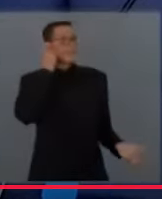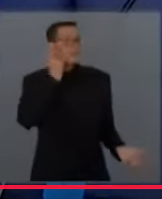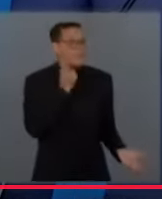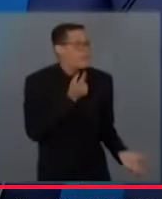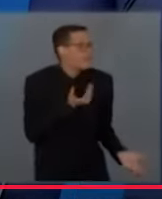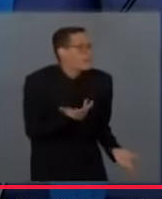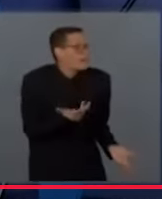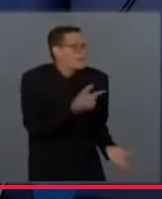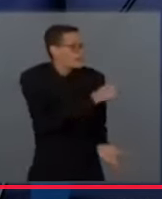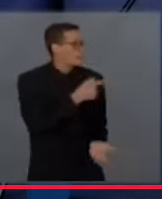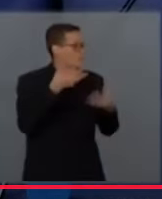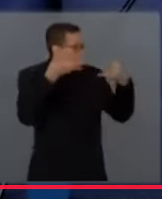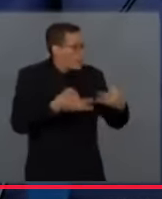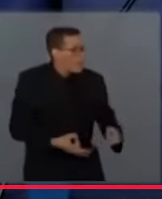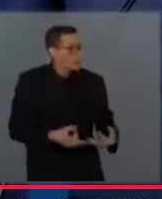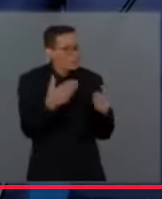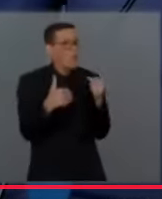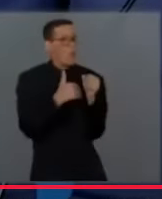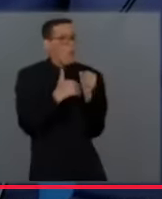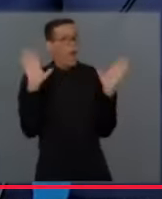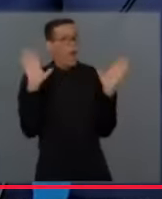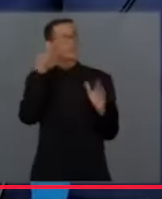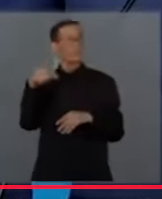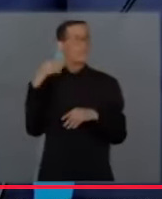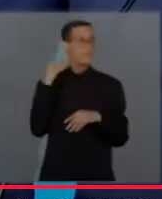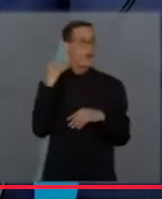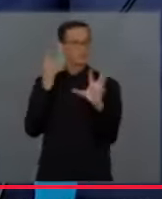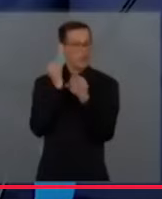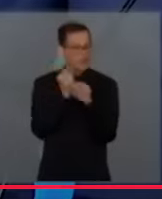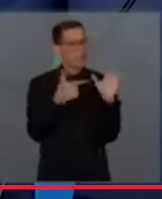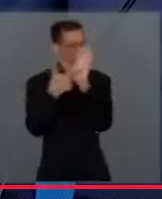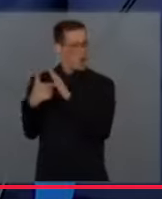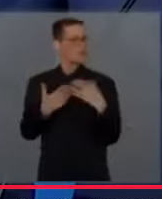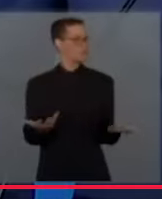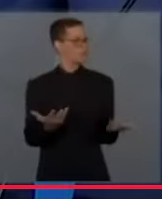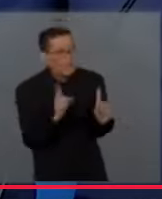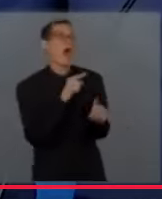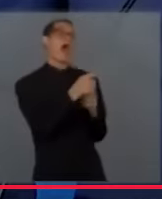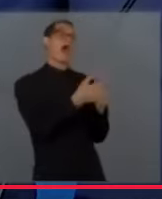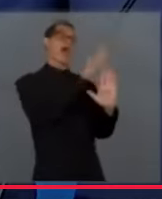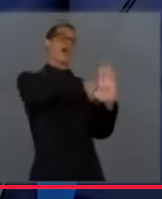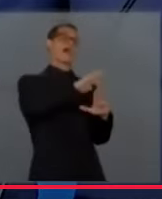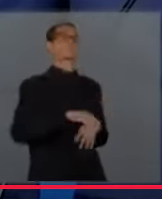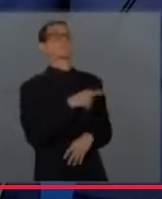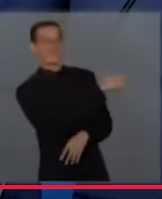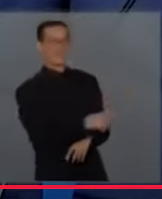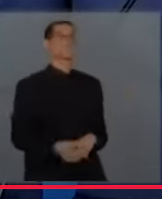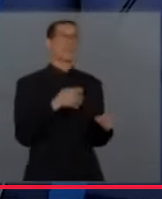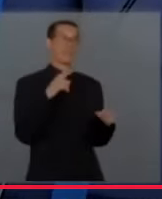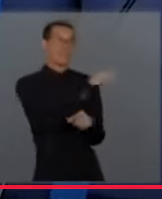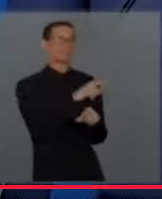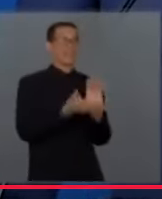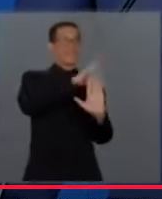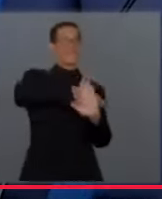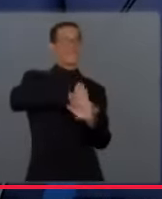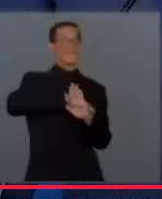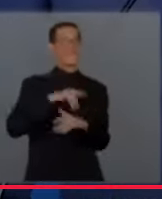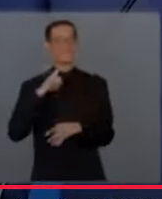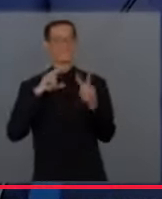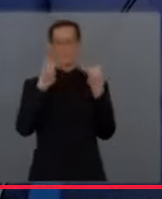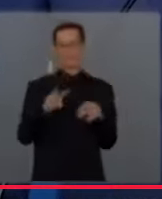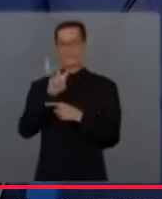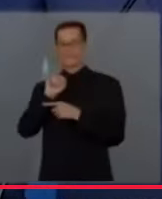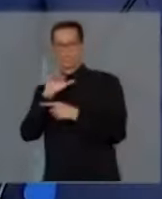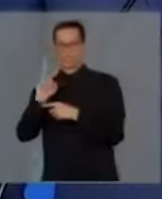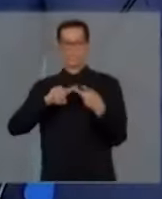correto abre o sigilo Ricardo Por que que você não abre o seu sigilo bancário eu vou te dizer por que que você não abre você não abre porque você tem o que esconder você não abre porque daqui a pouco quando a gente for falar do Valdei tem também o Osvaldo